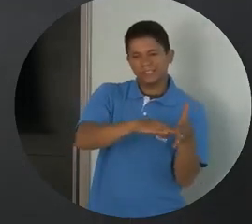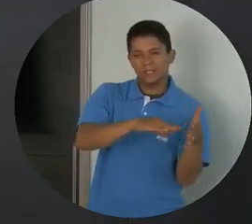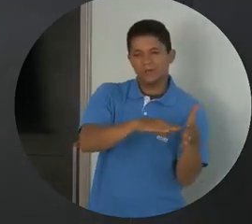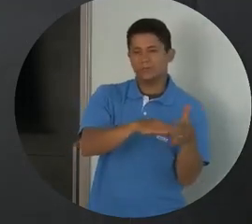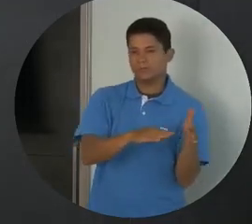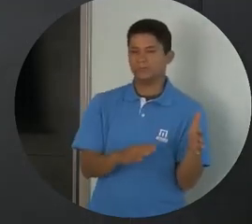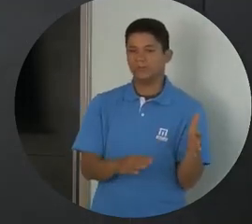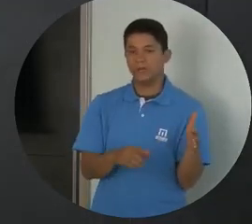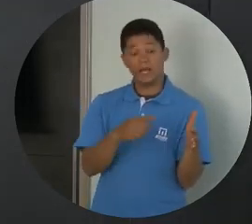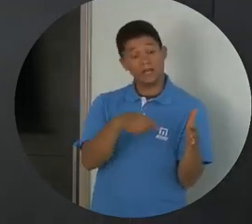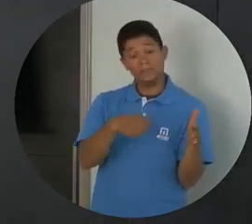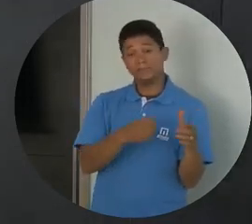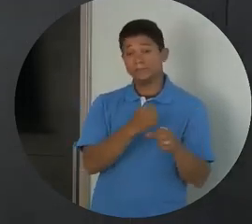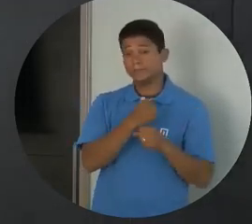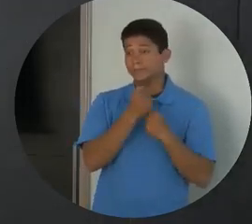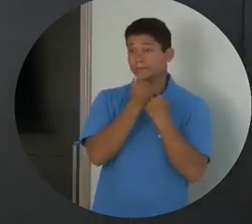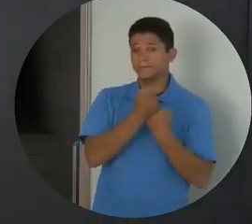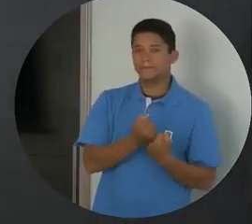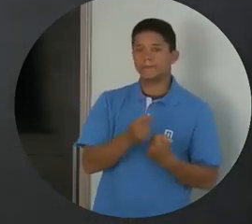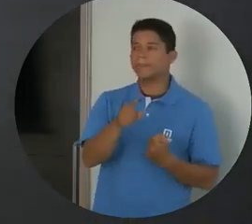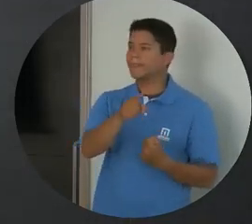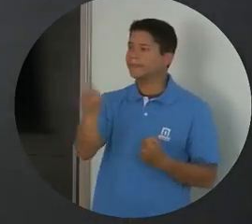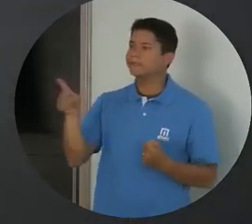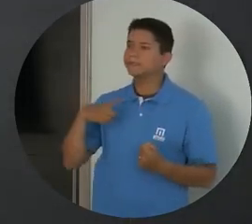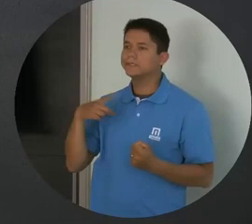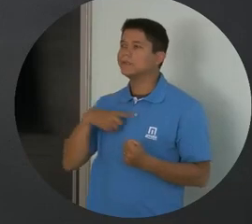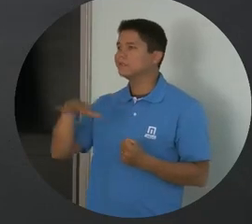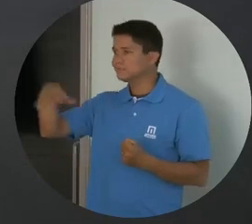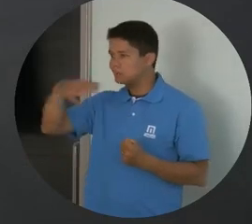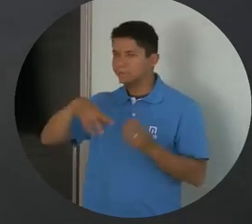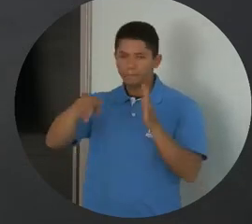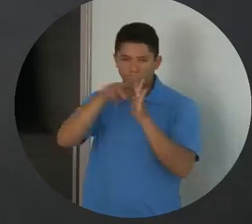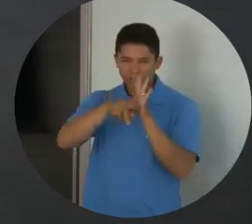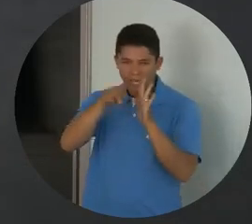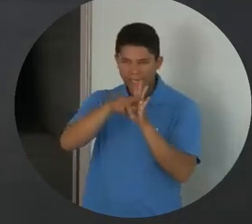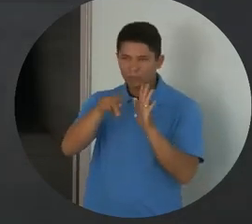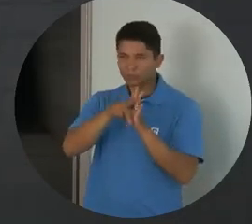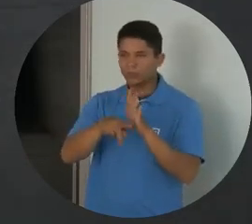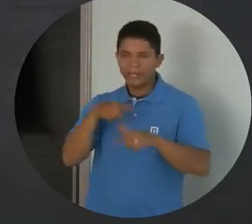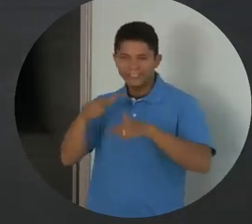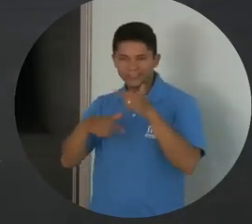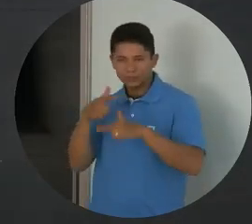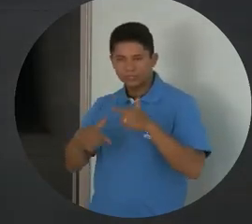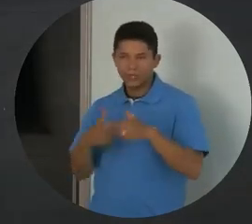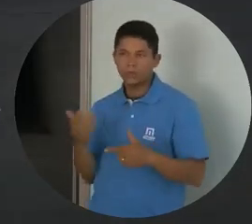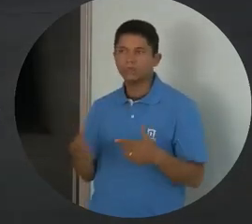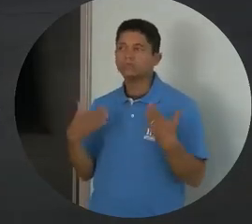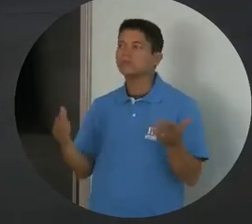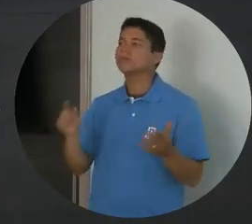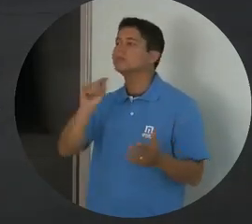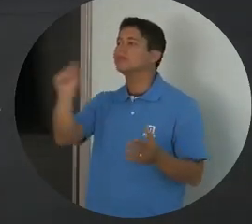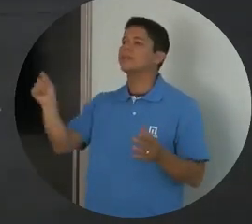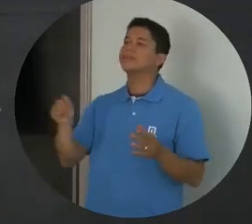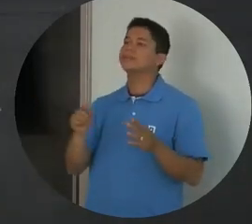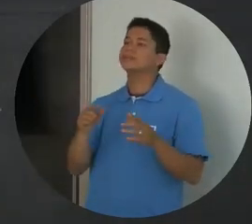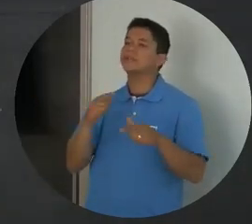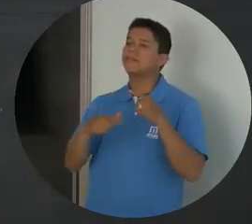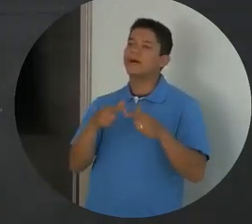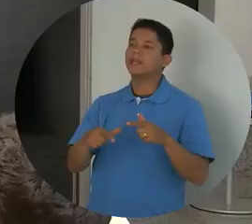público aqui tem pessoas do mundo de projeto, execução, quem realmente está no mundo de projeto aí, se